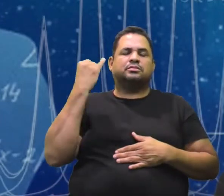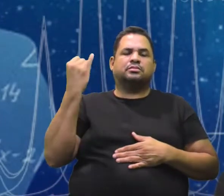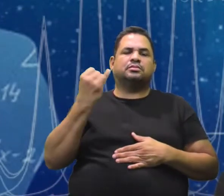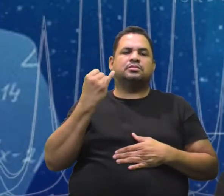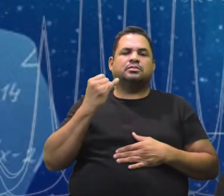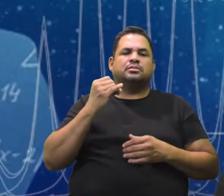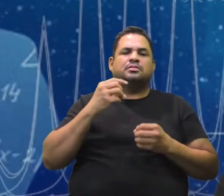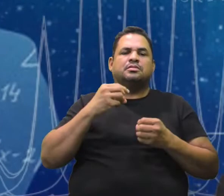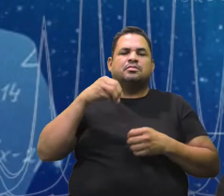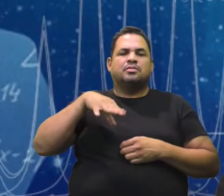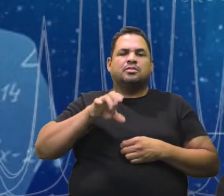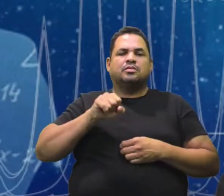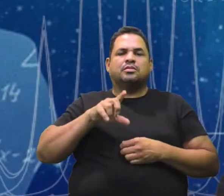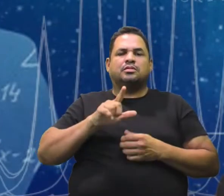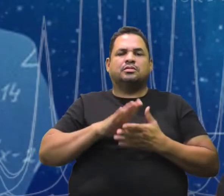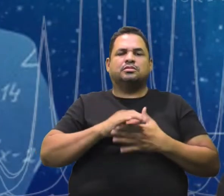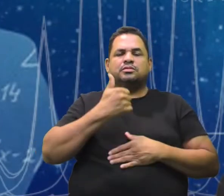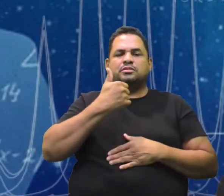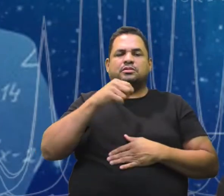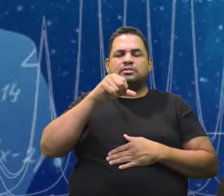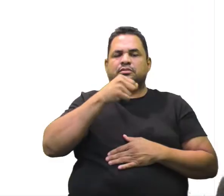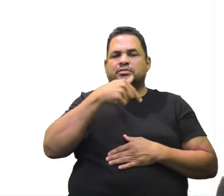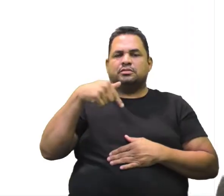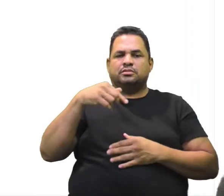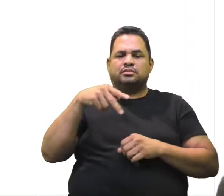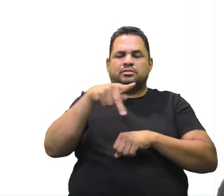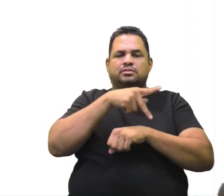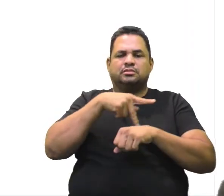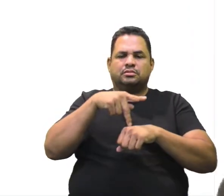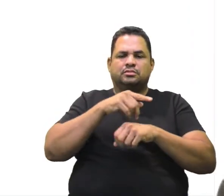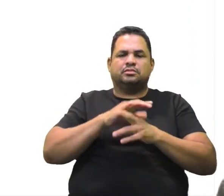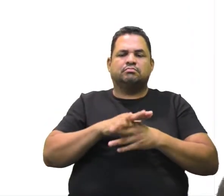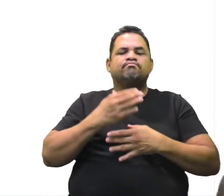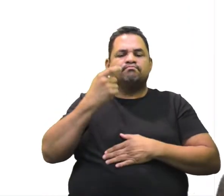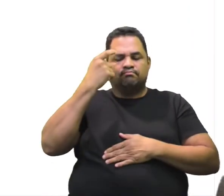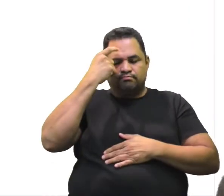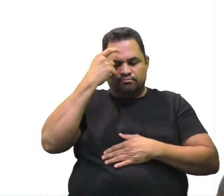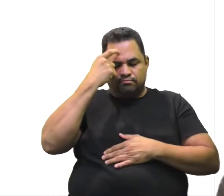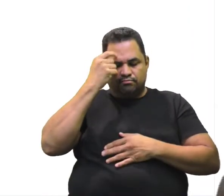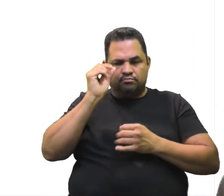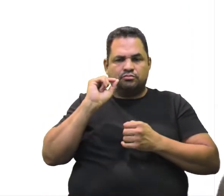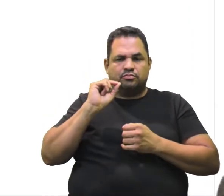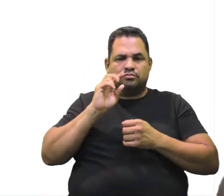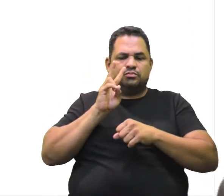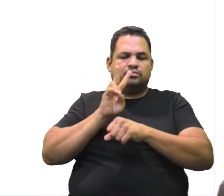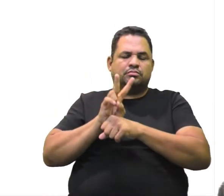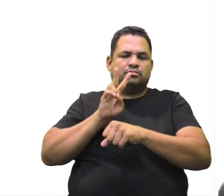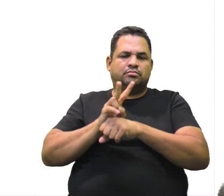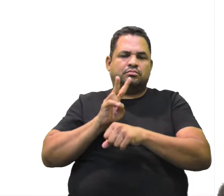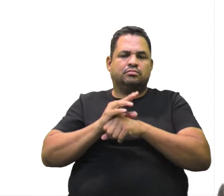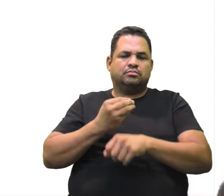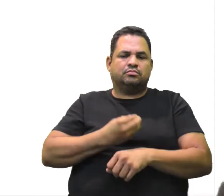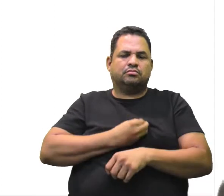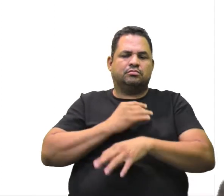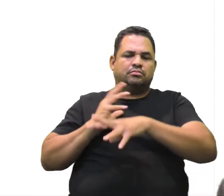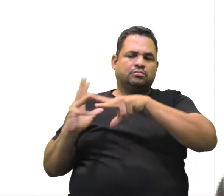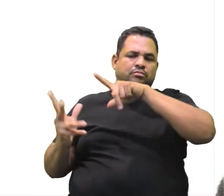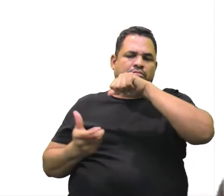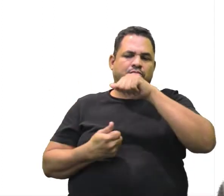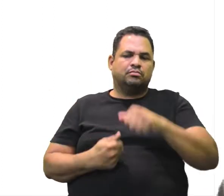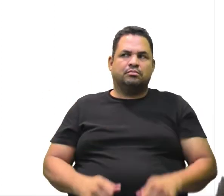que 197 países ficaram conscientes do que seria preservar a vida no planeta, tá